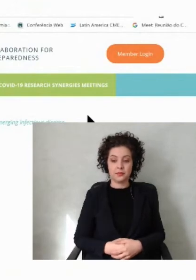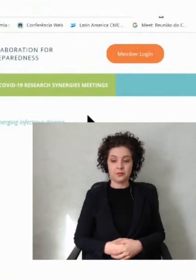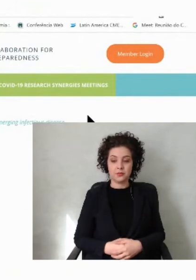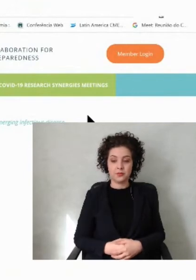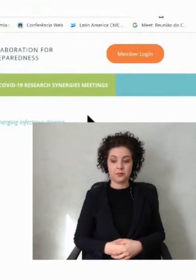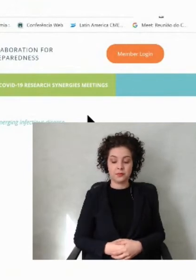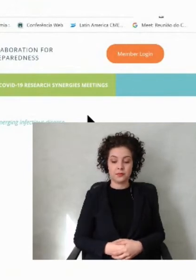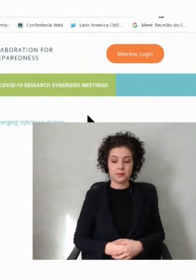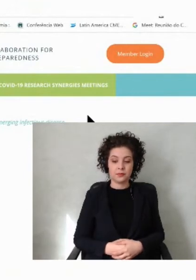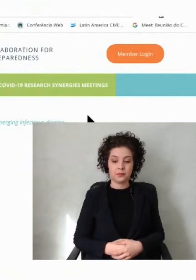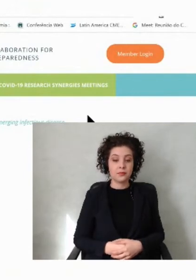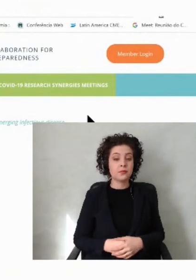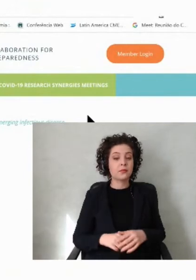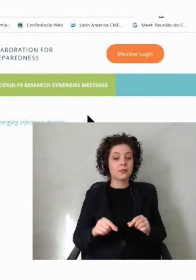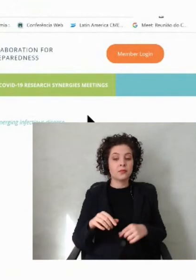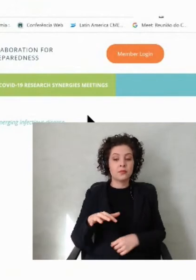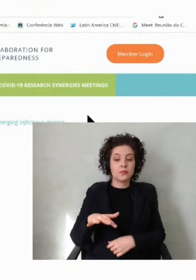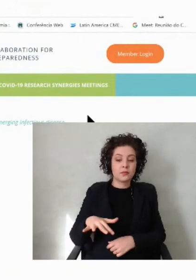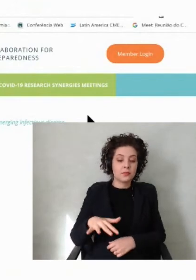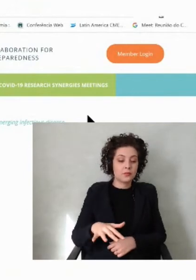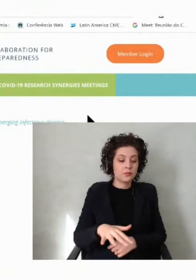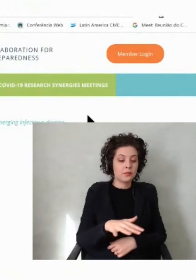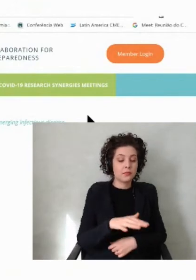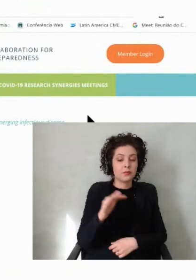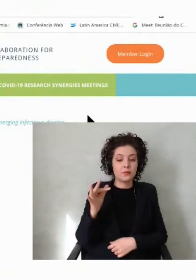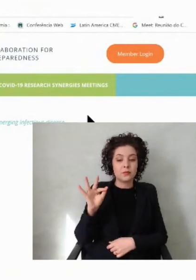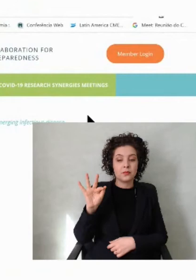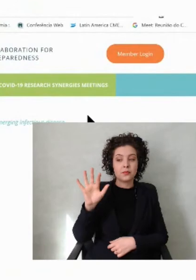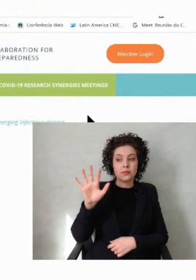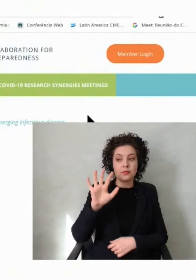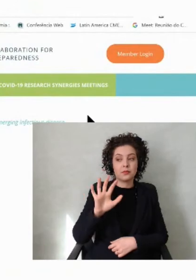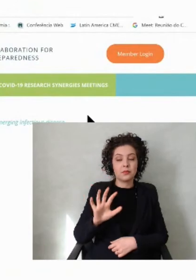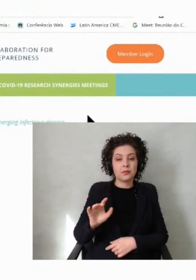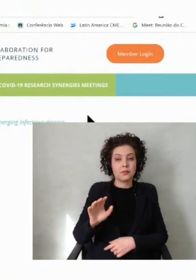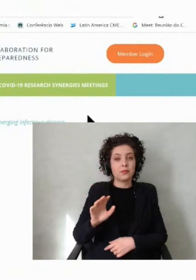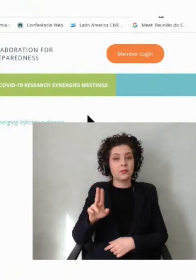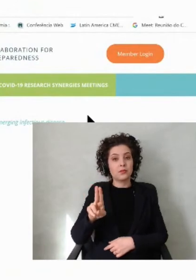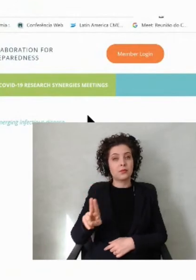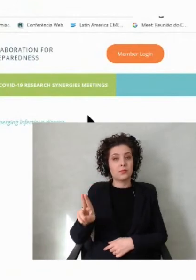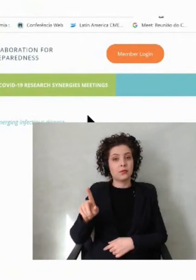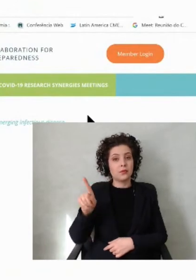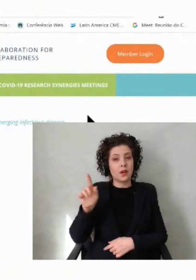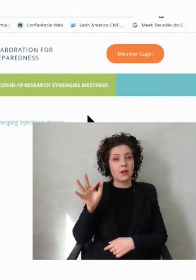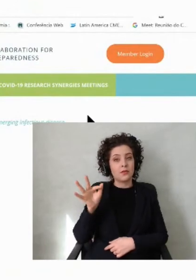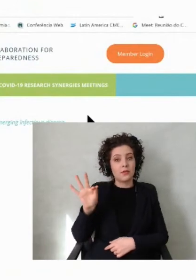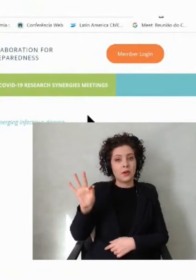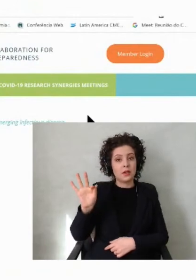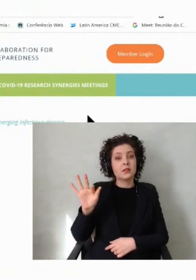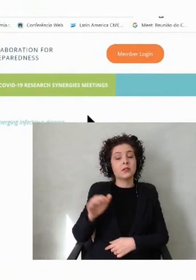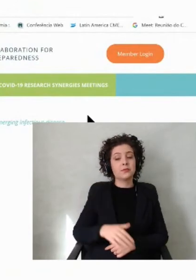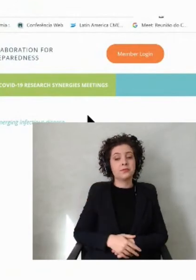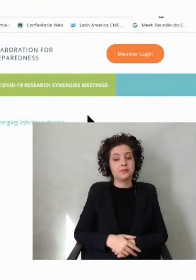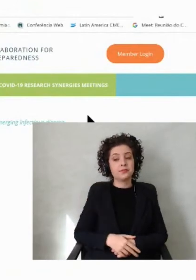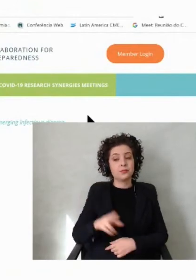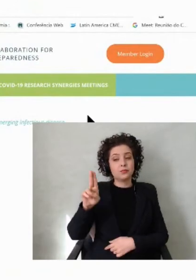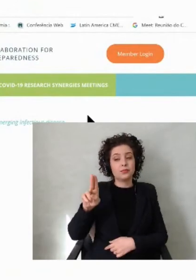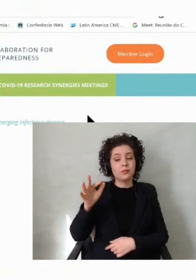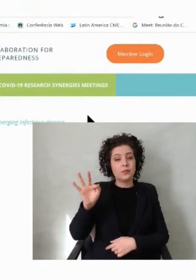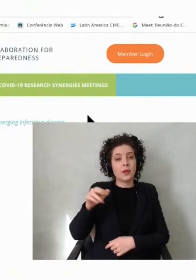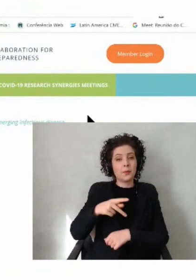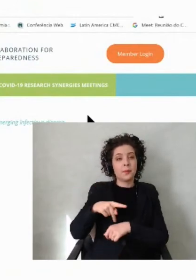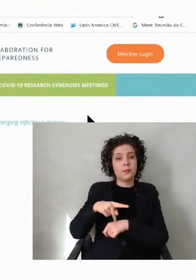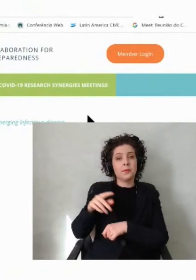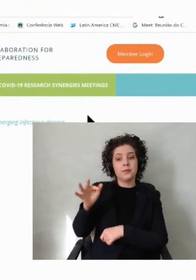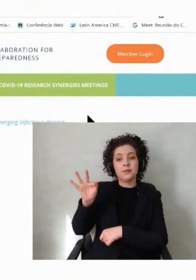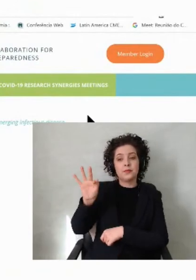de setores da França, de universidades na França, que desenvolvem parcerias com laboratórios